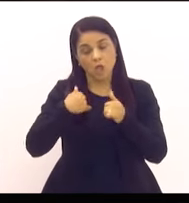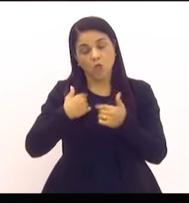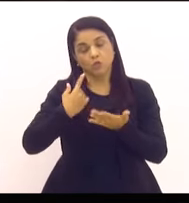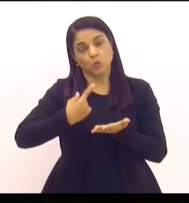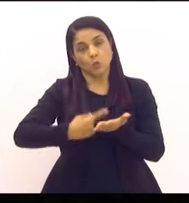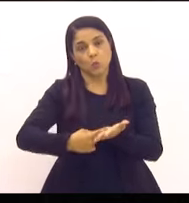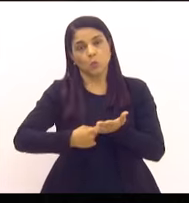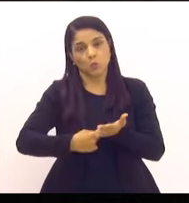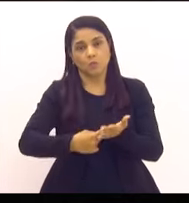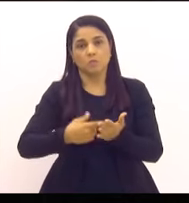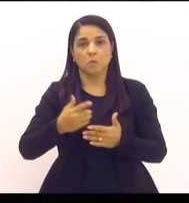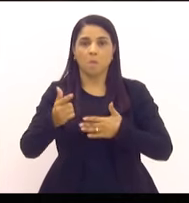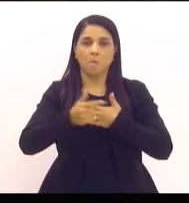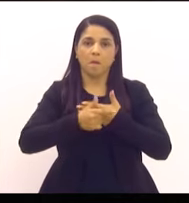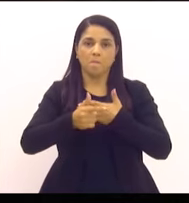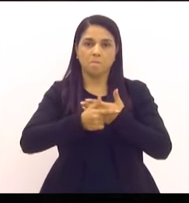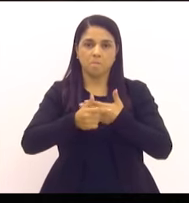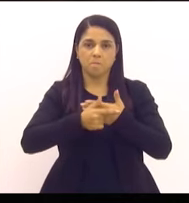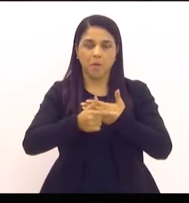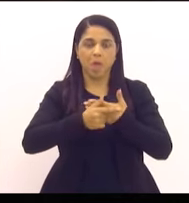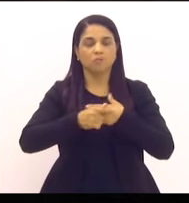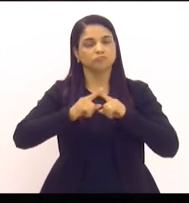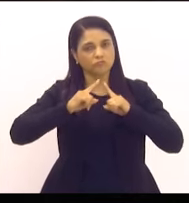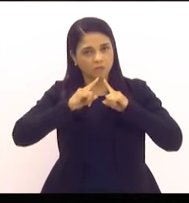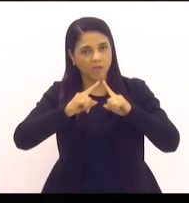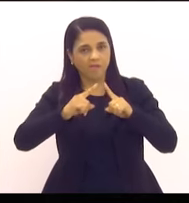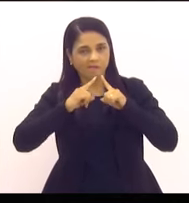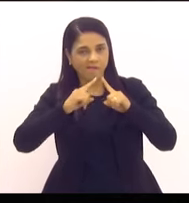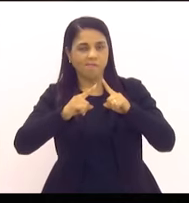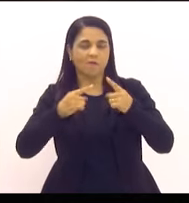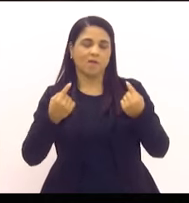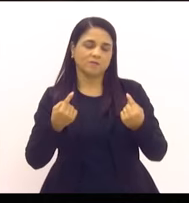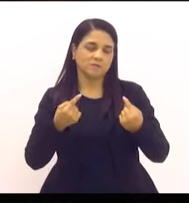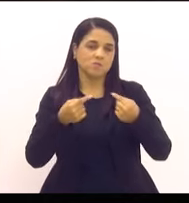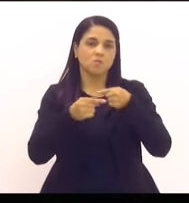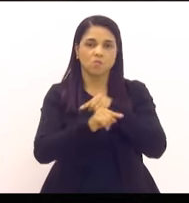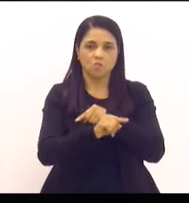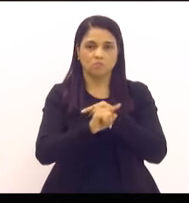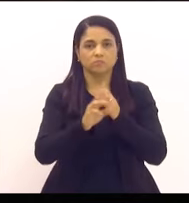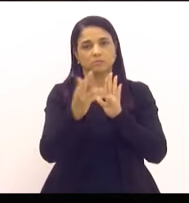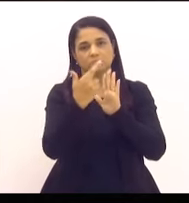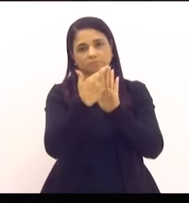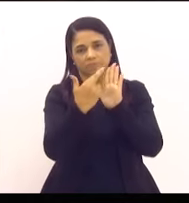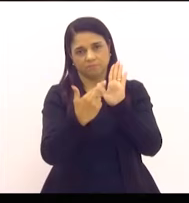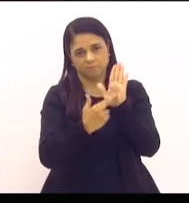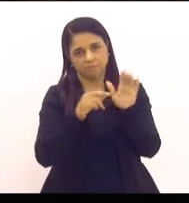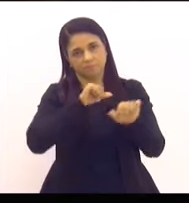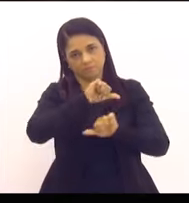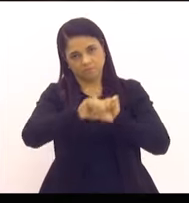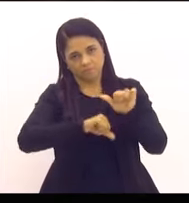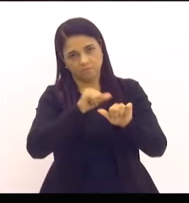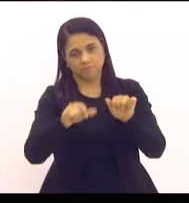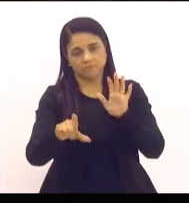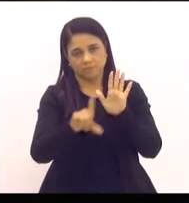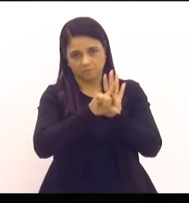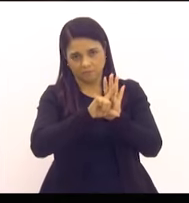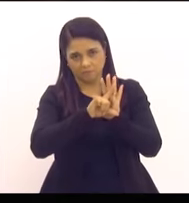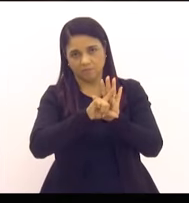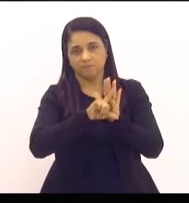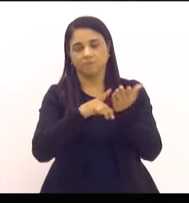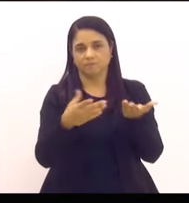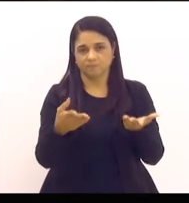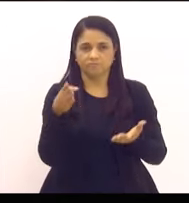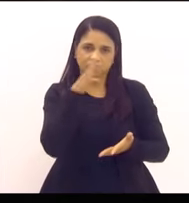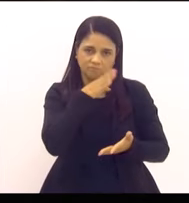o meu papel de espernear e de me opor que mude a regra do jogo da noite para o dia.